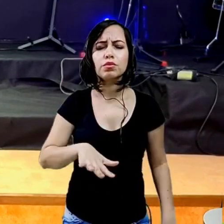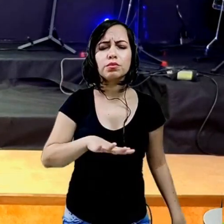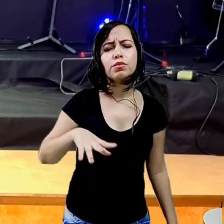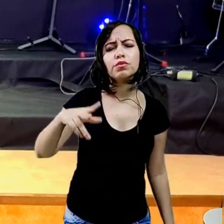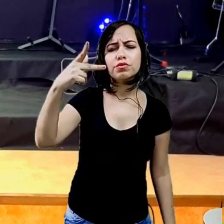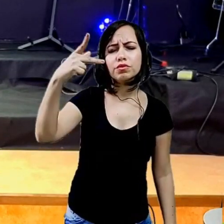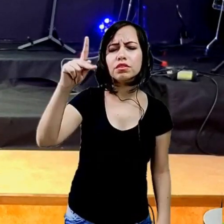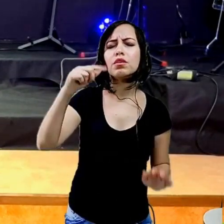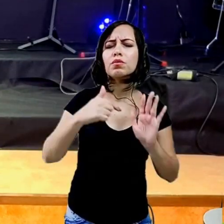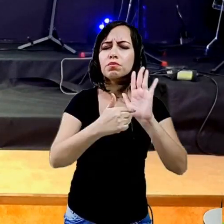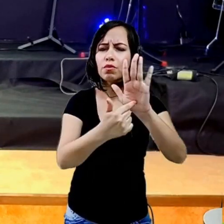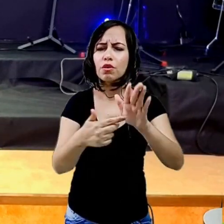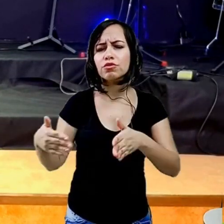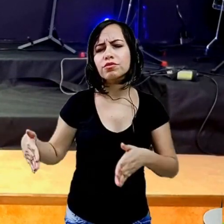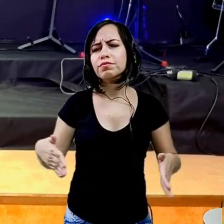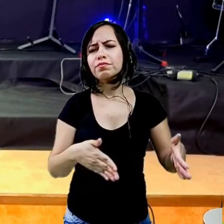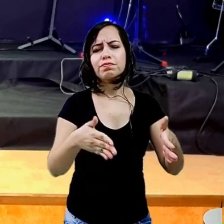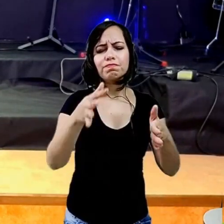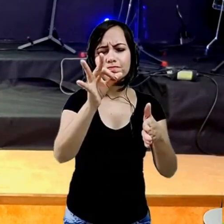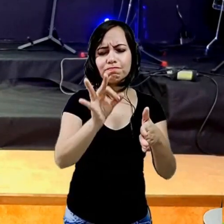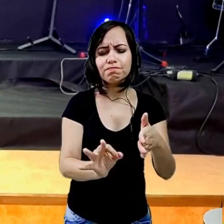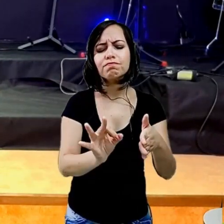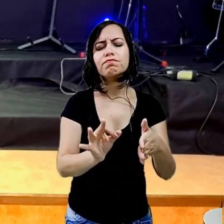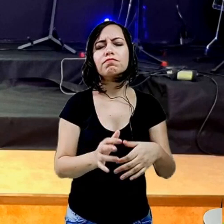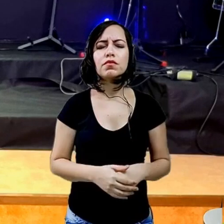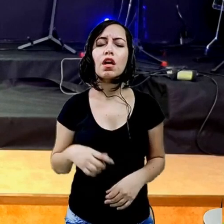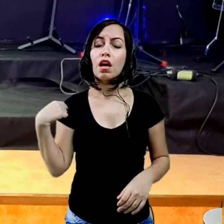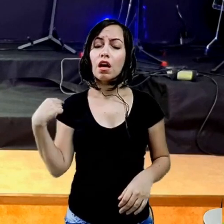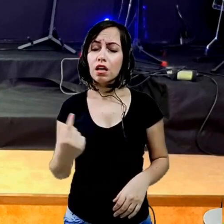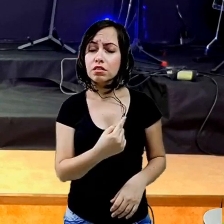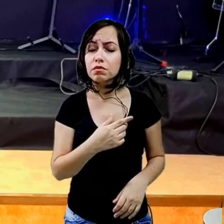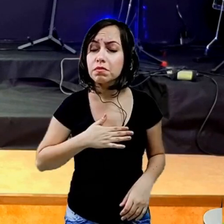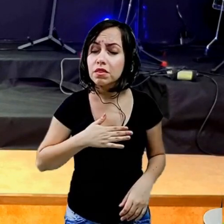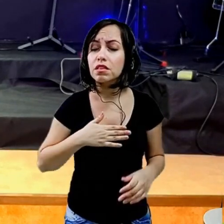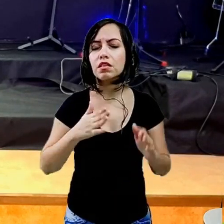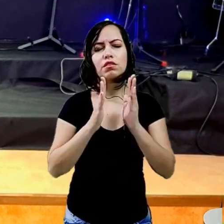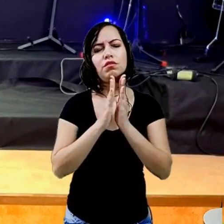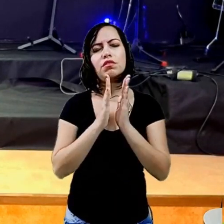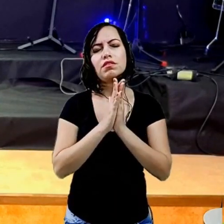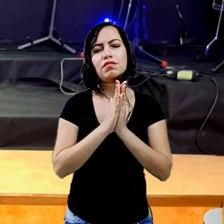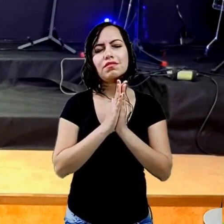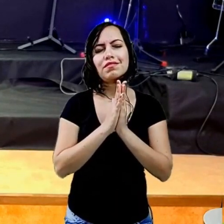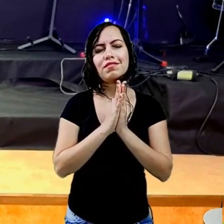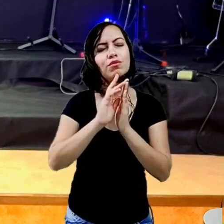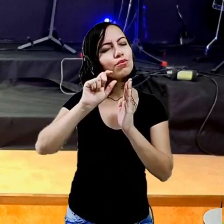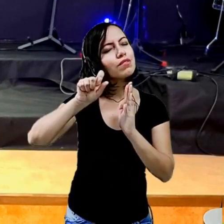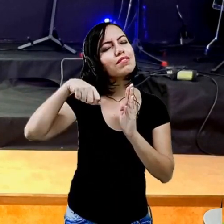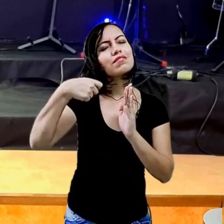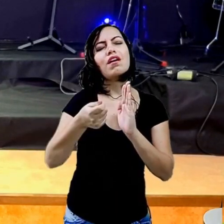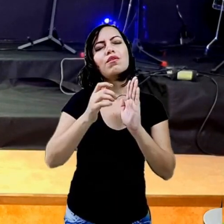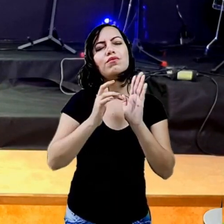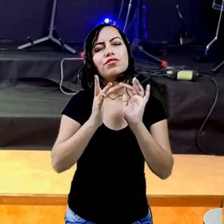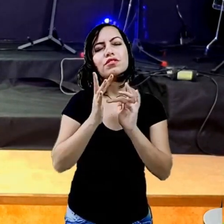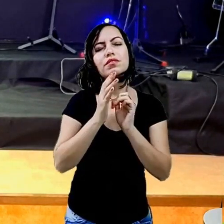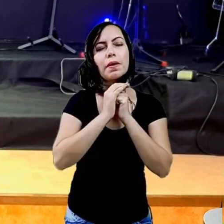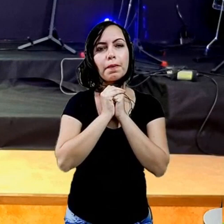toma direção deste culto, é a minha oração, e eu te faço em nome do Senhor